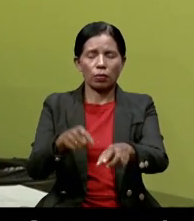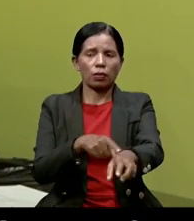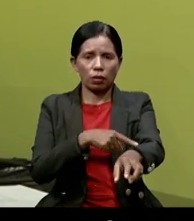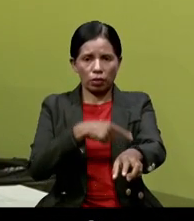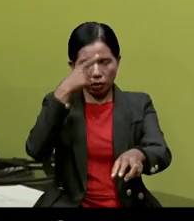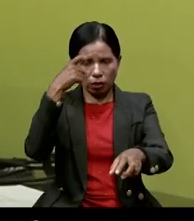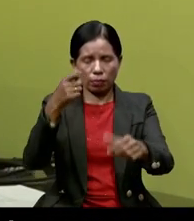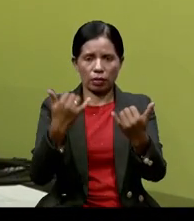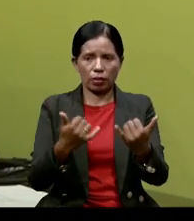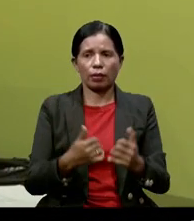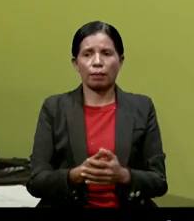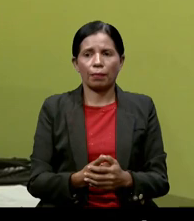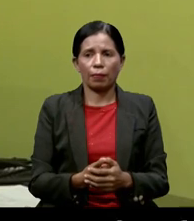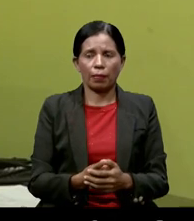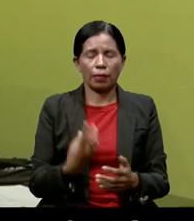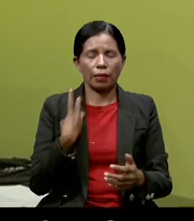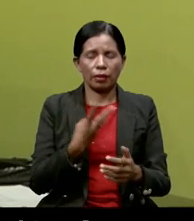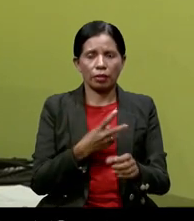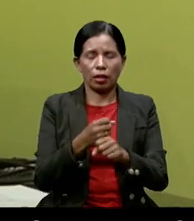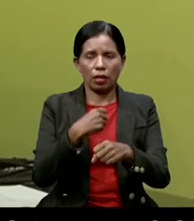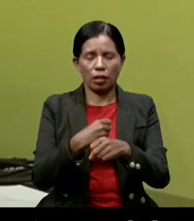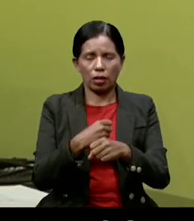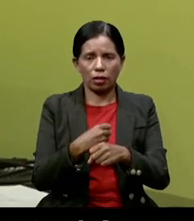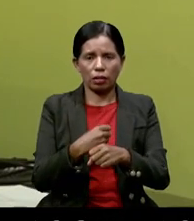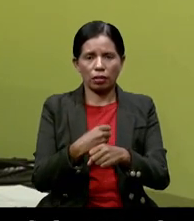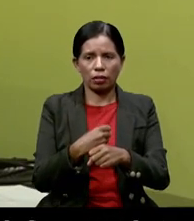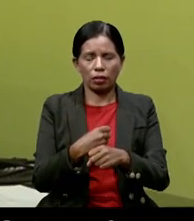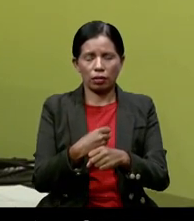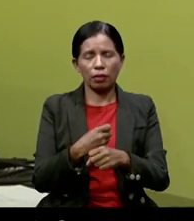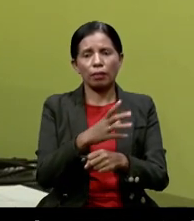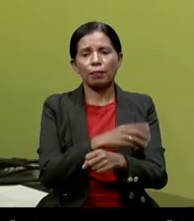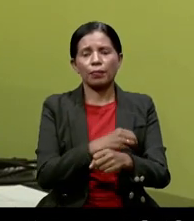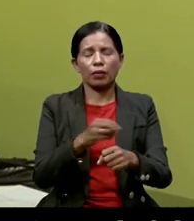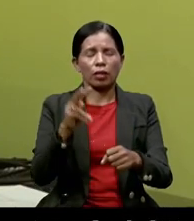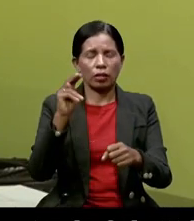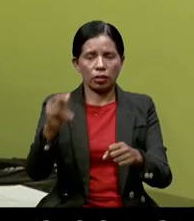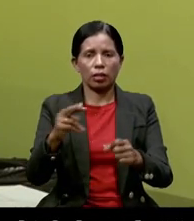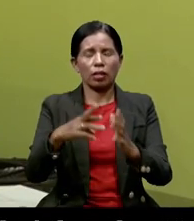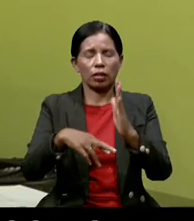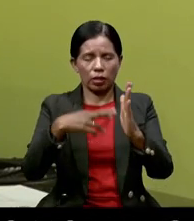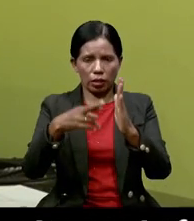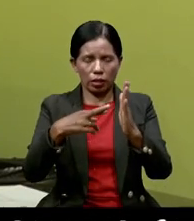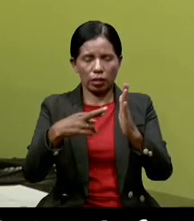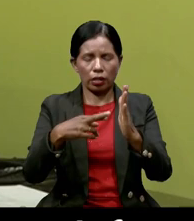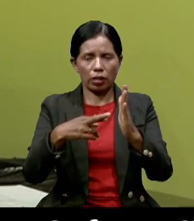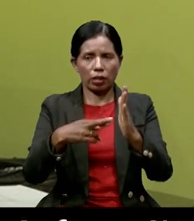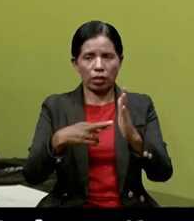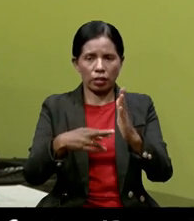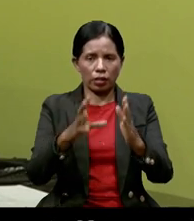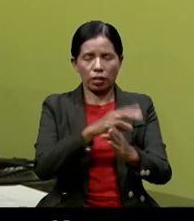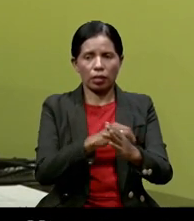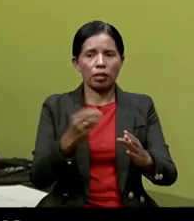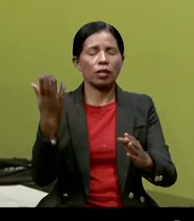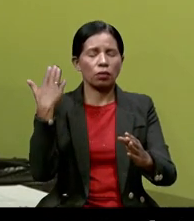nema, reabilitação ita ne halo para ita uniformiza, nia medida fiu nian, ne air insir ne beu